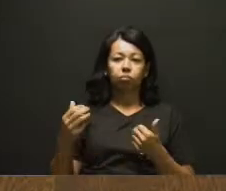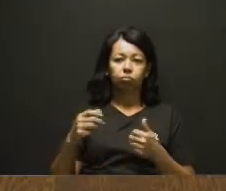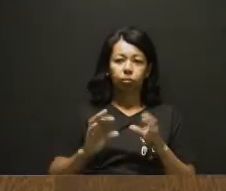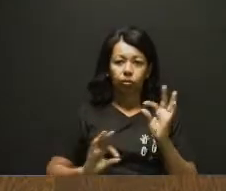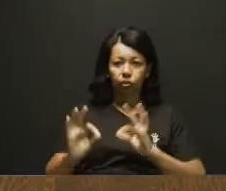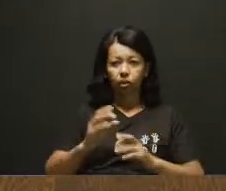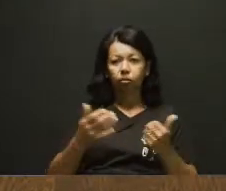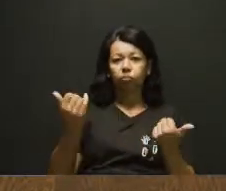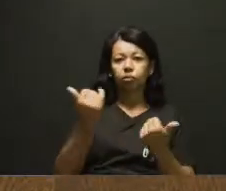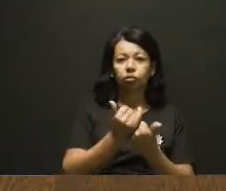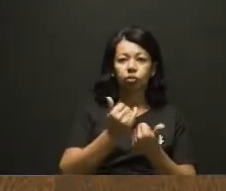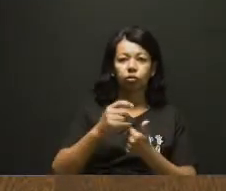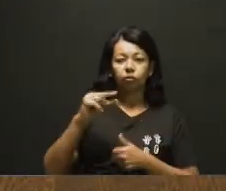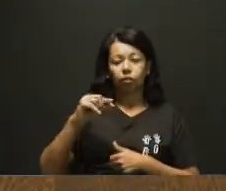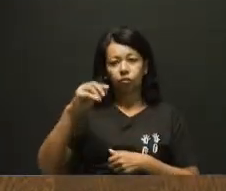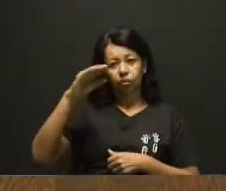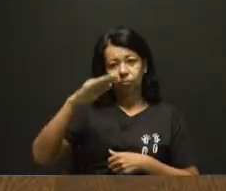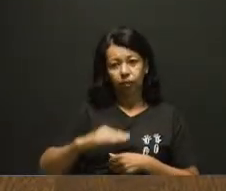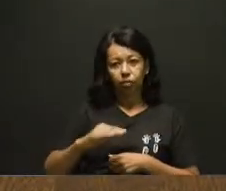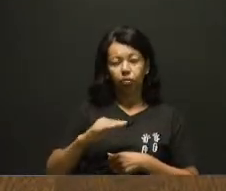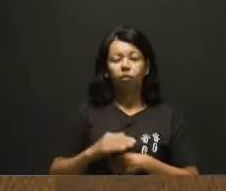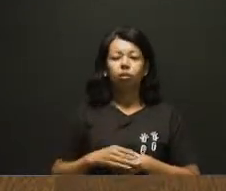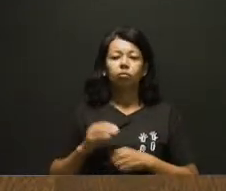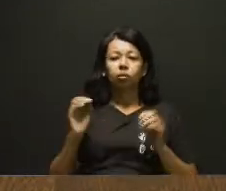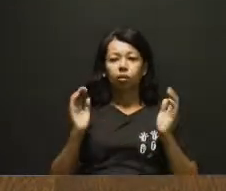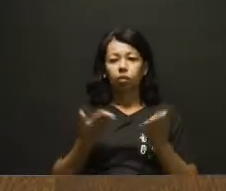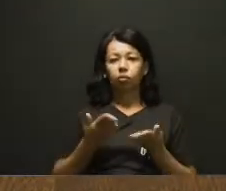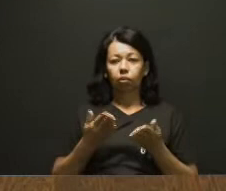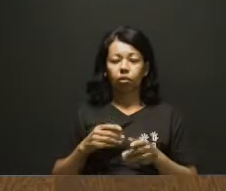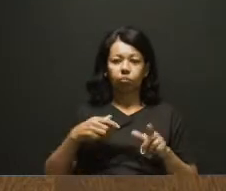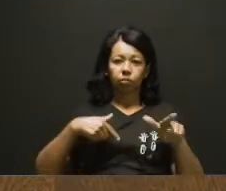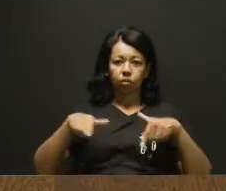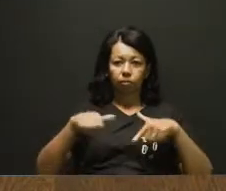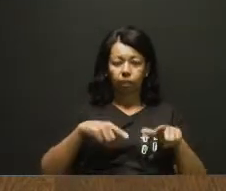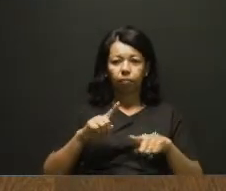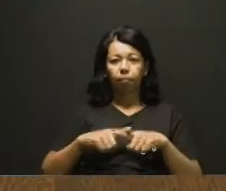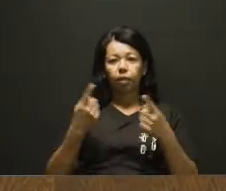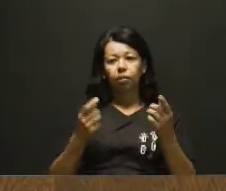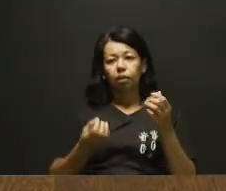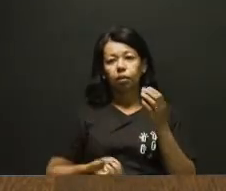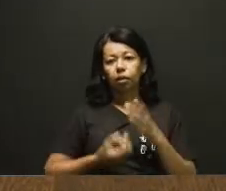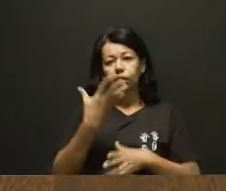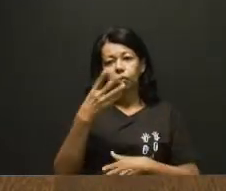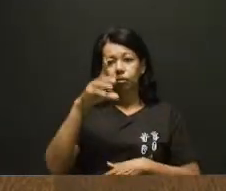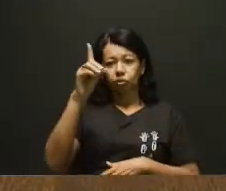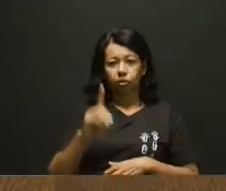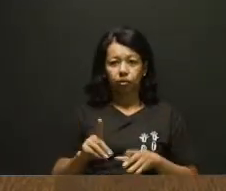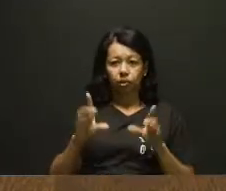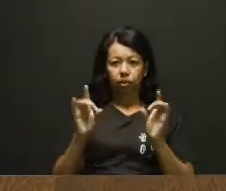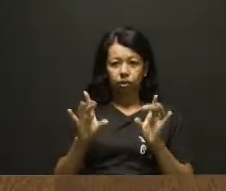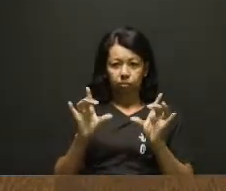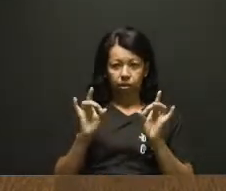valores menores do que atual gastos com serviços mas a criação da diretoria especial